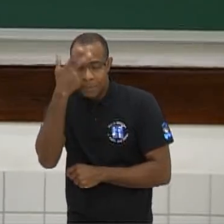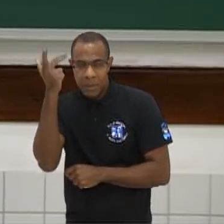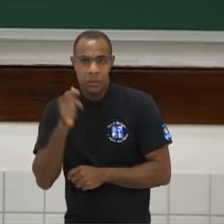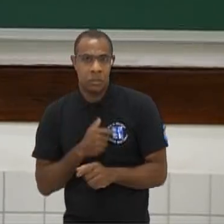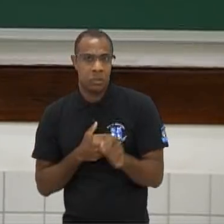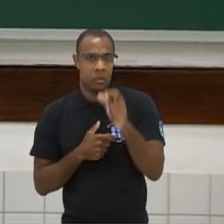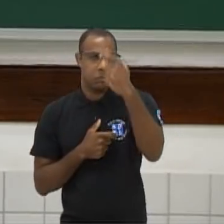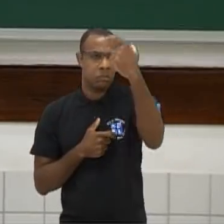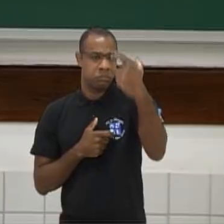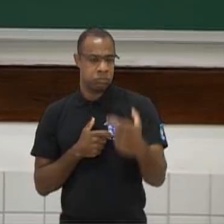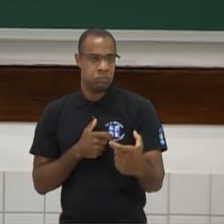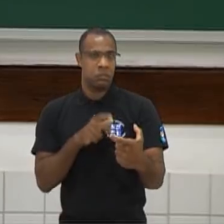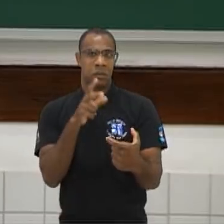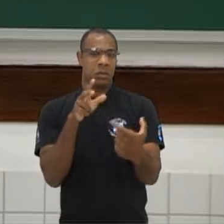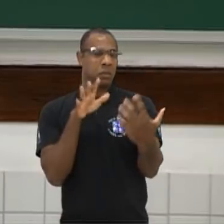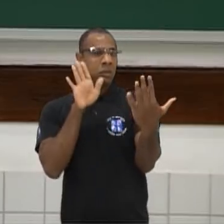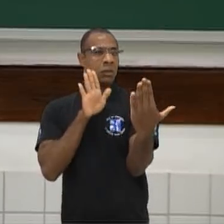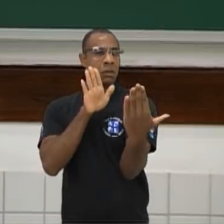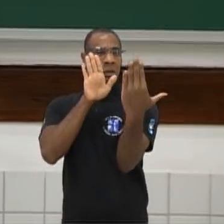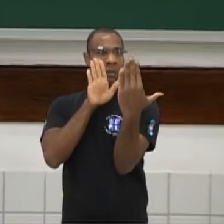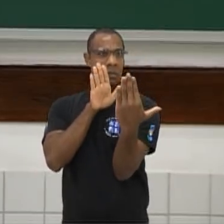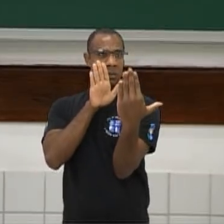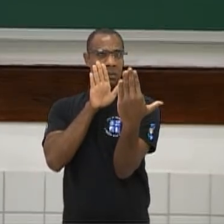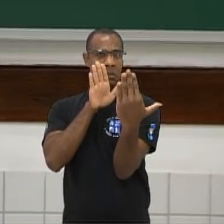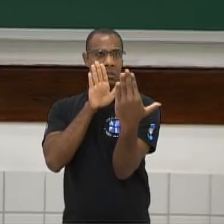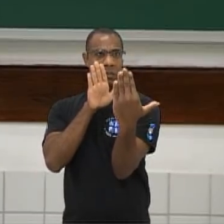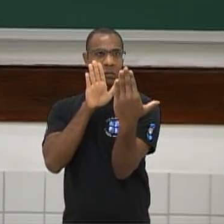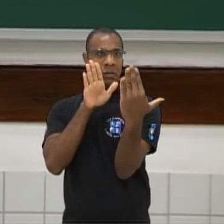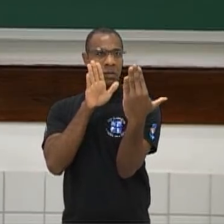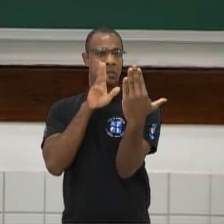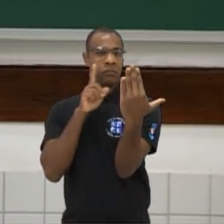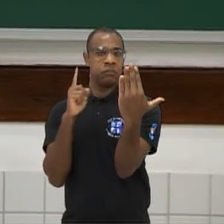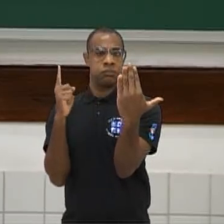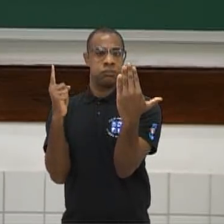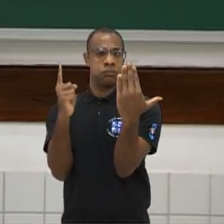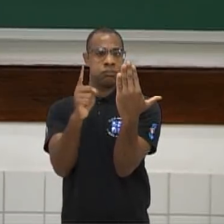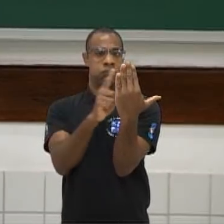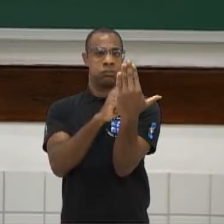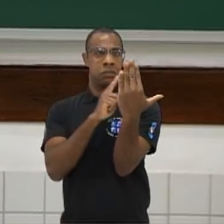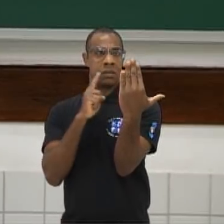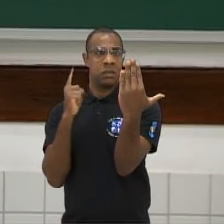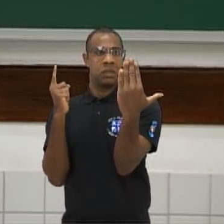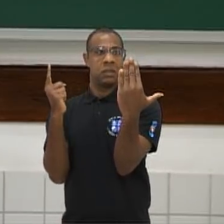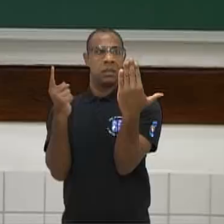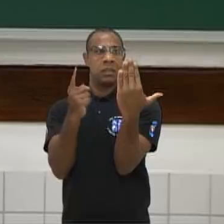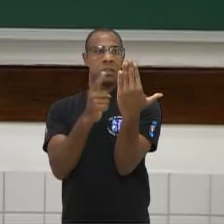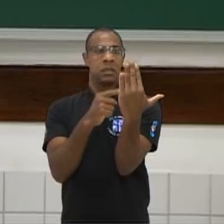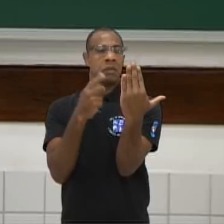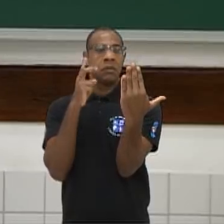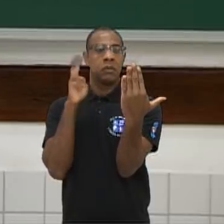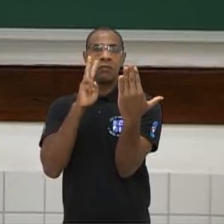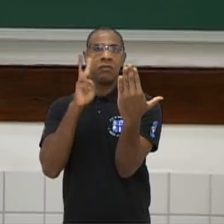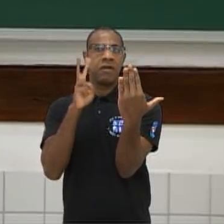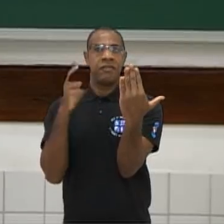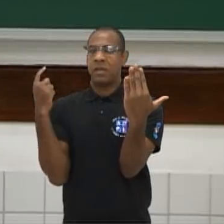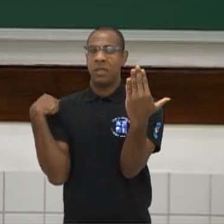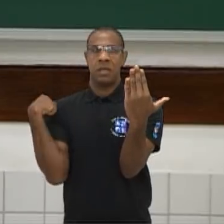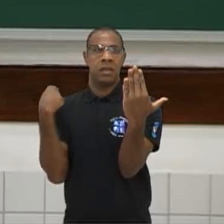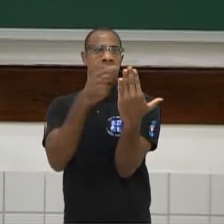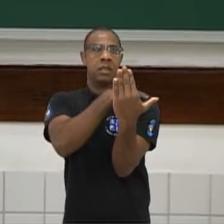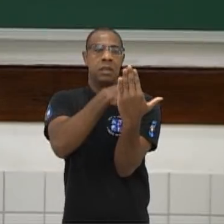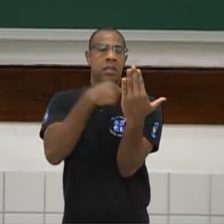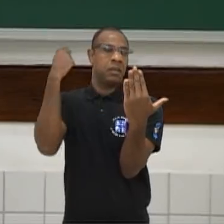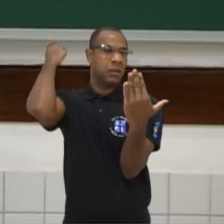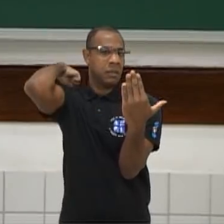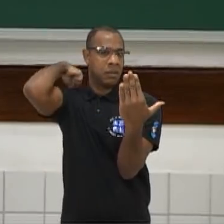exemplo, de frente, que nem eu estou, e você vai rotacionando ao redor do holograma, você não vai ver as laterais da pessoa ou as